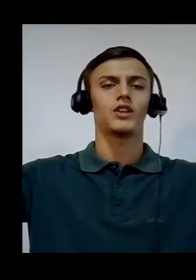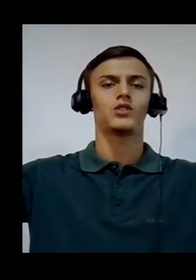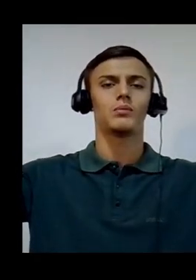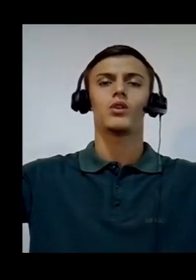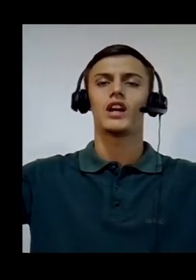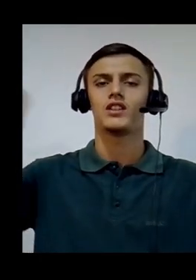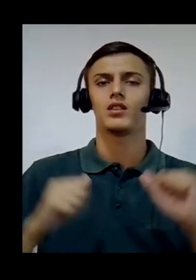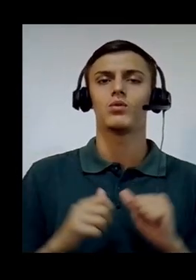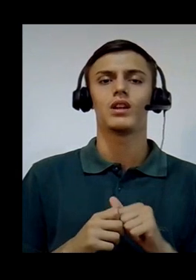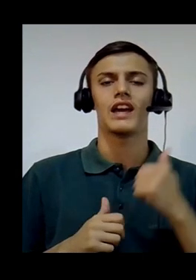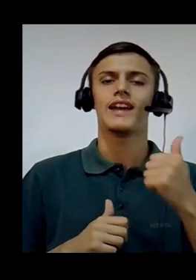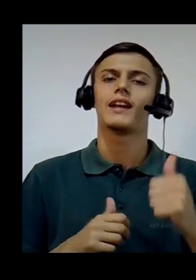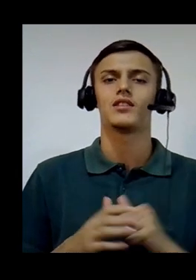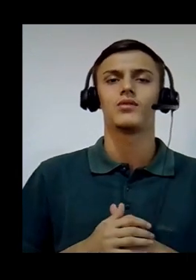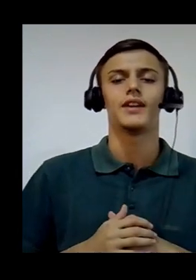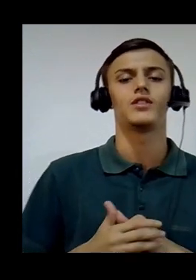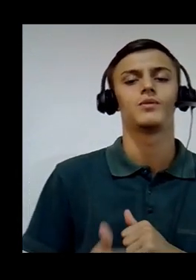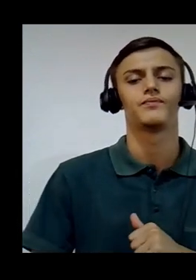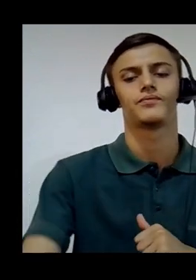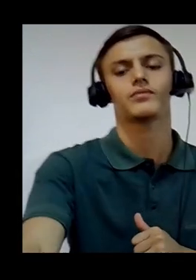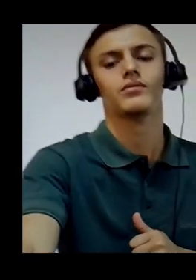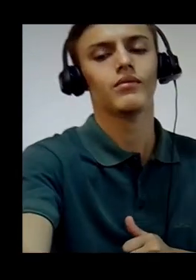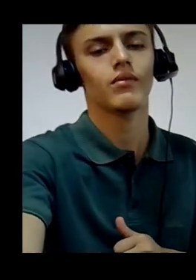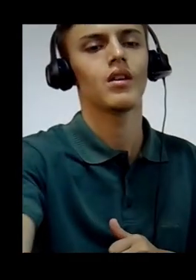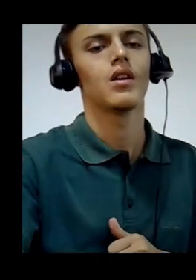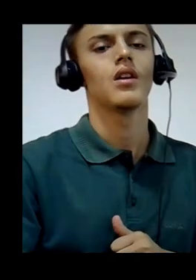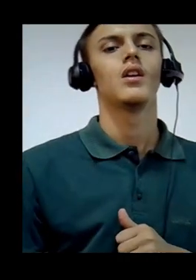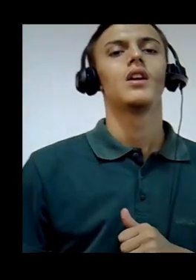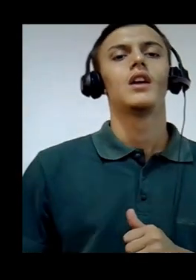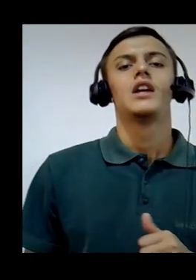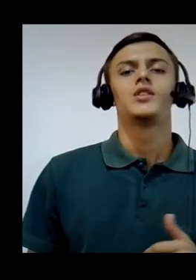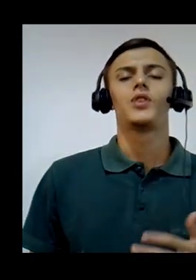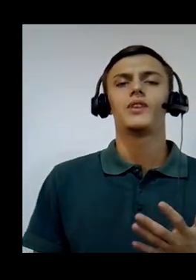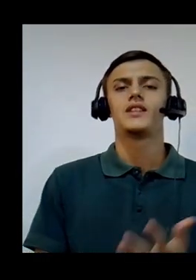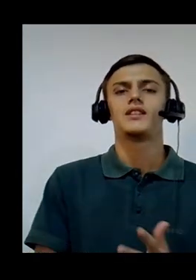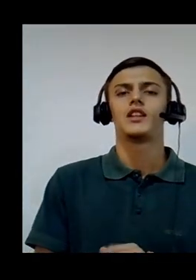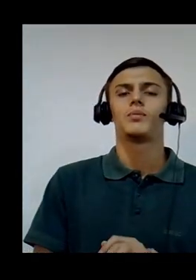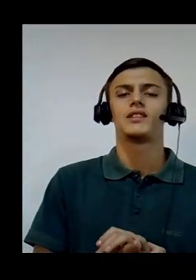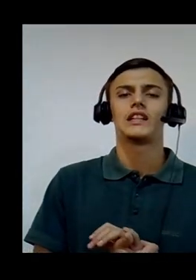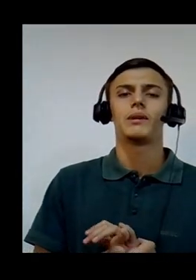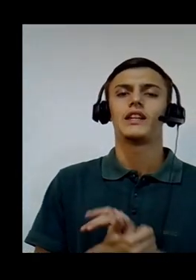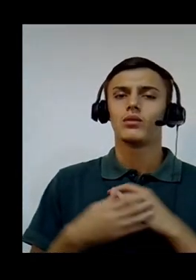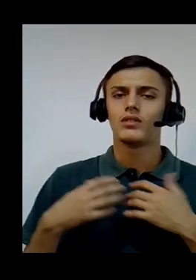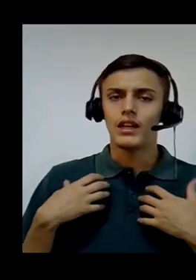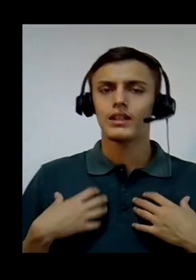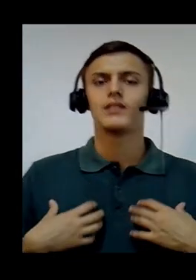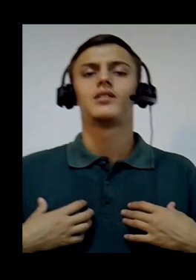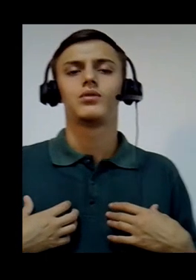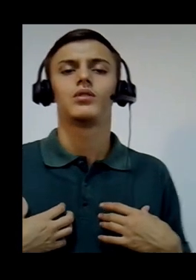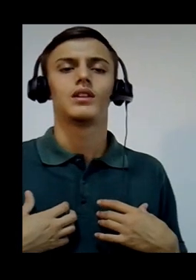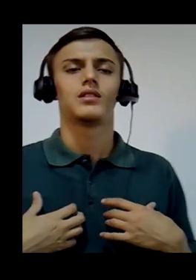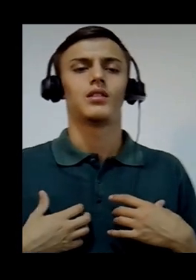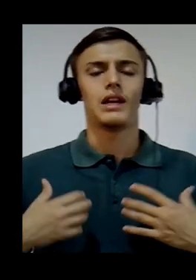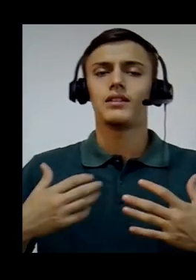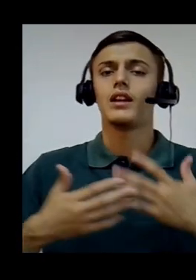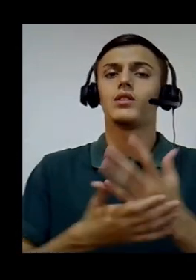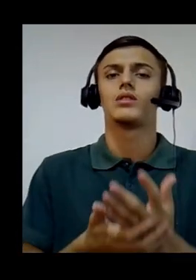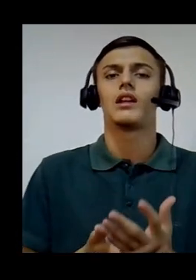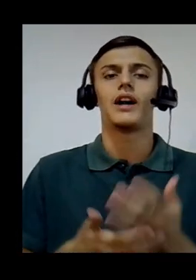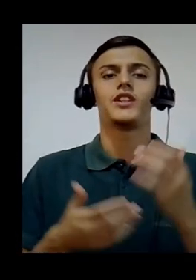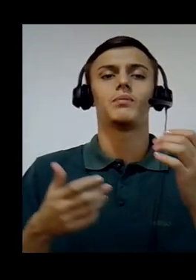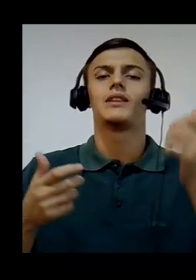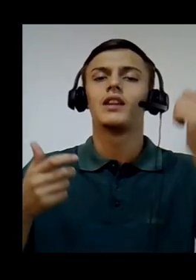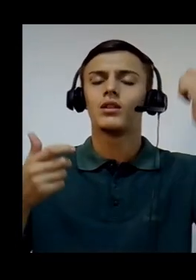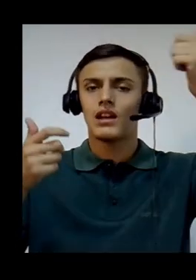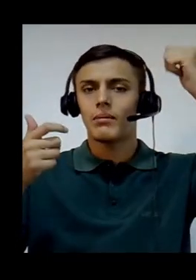coloca o cinto, bate o talabarte numa ancoragem segura lá e realiza a atividade. Se for fazer acesso por escada marinheiro, tem que estar de cinto de segurança também, tem